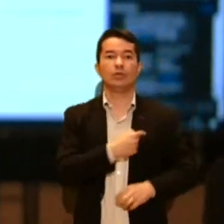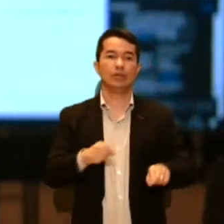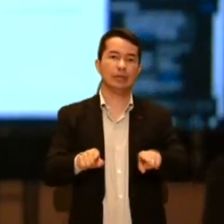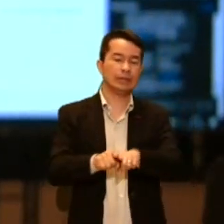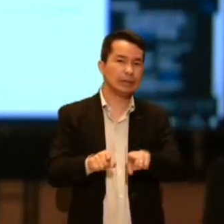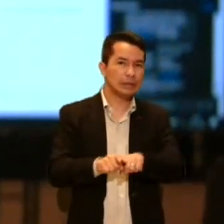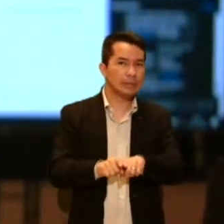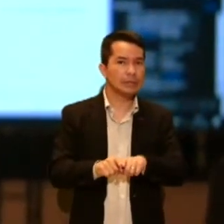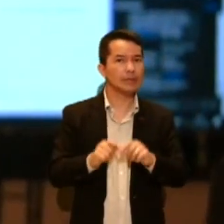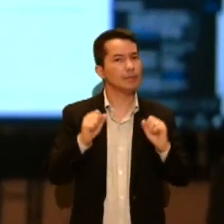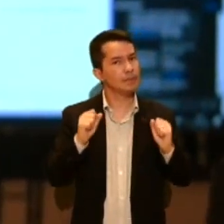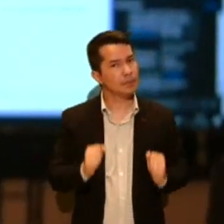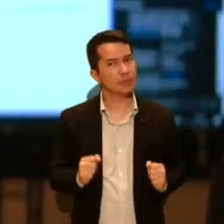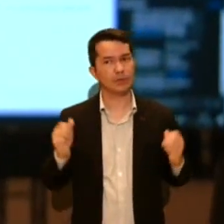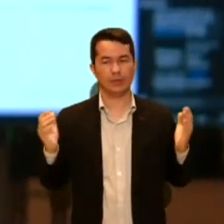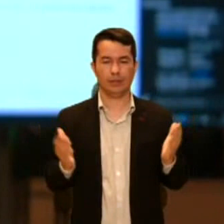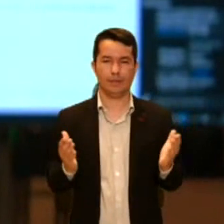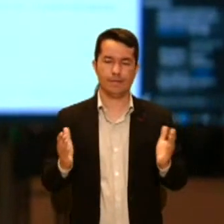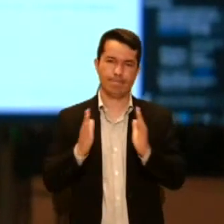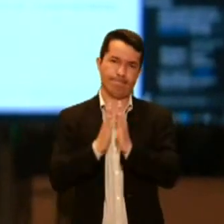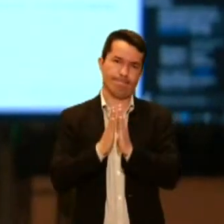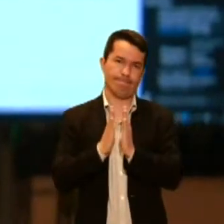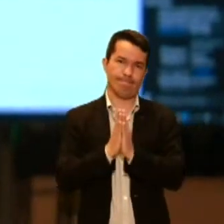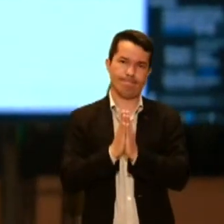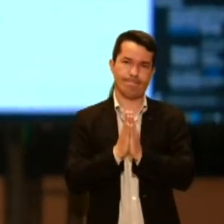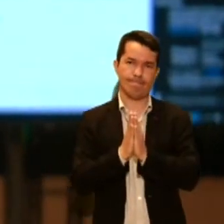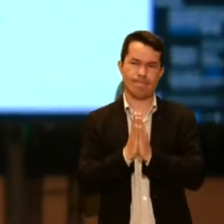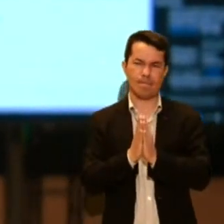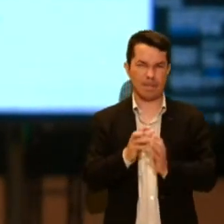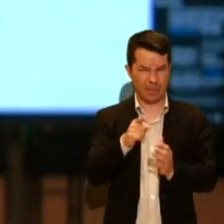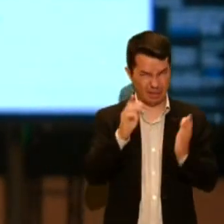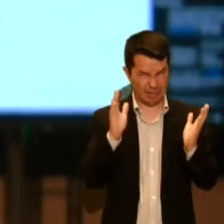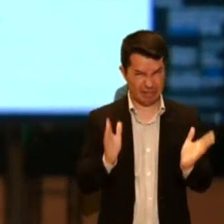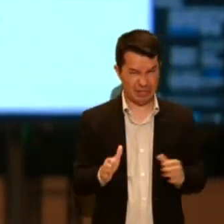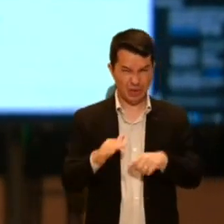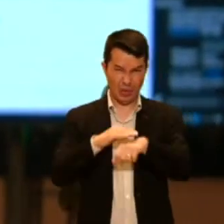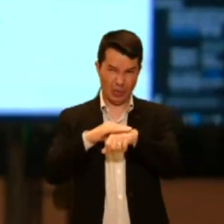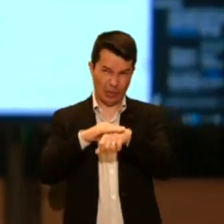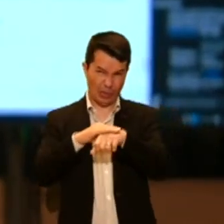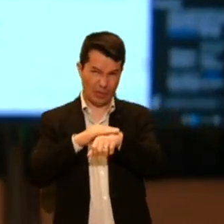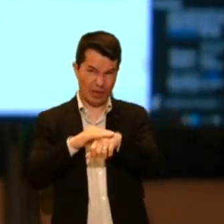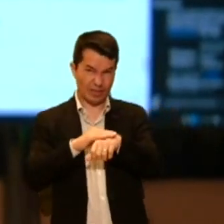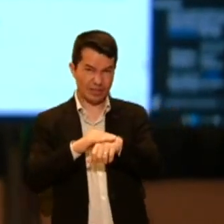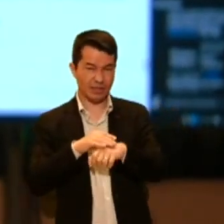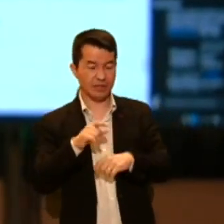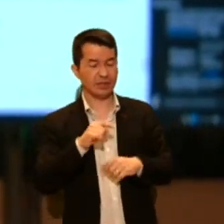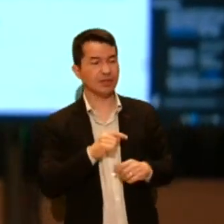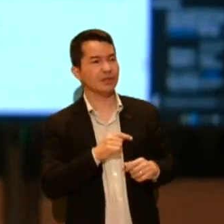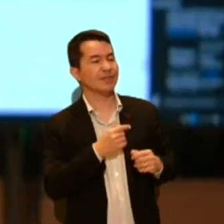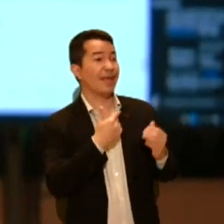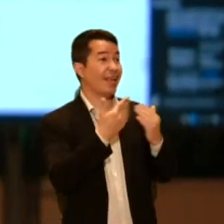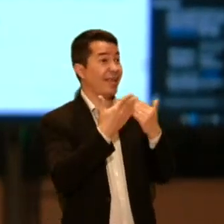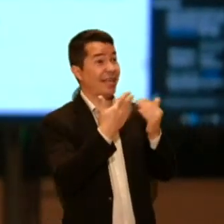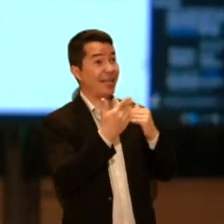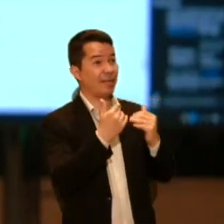resposta. Você já falou com alguém que você está falando com a pessoa te